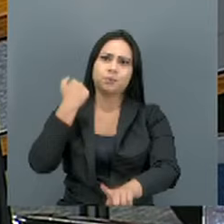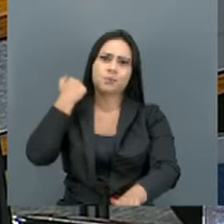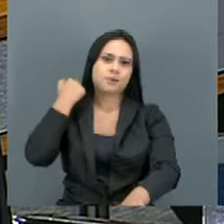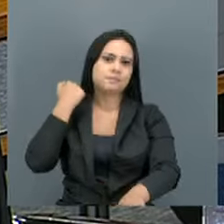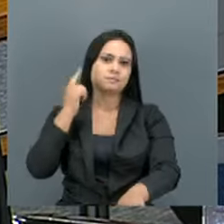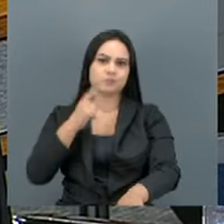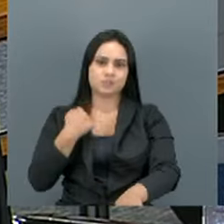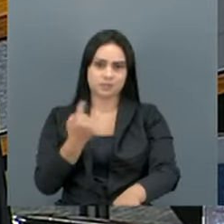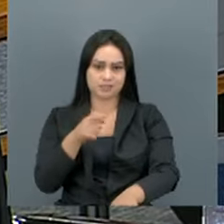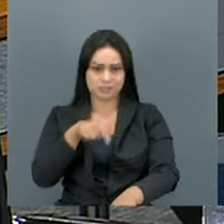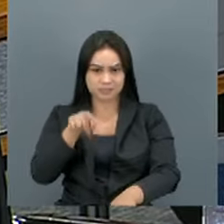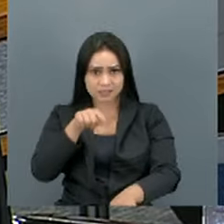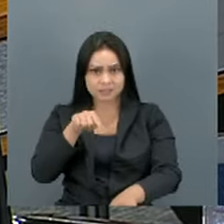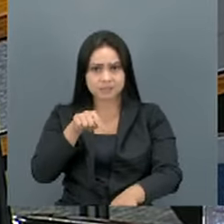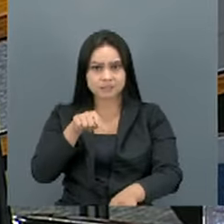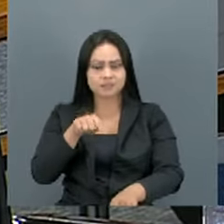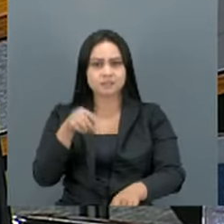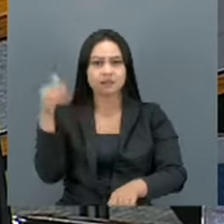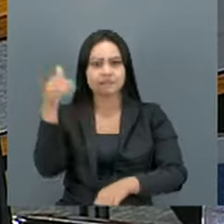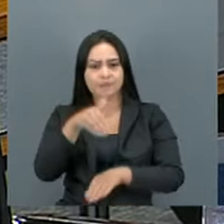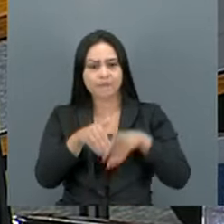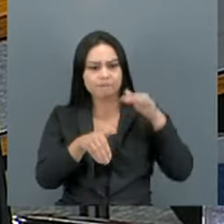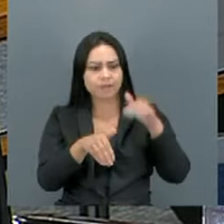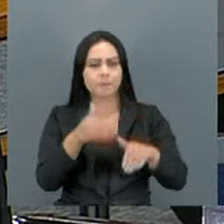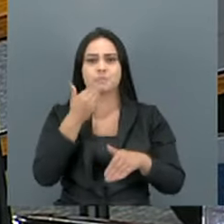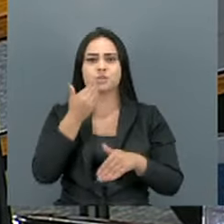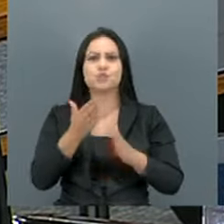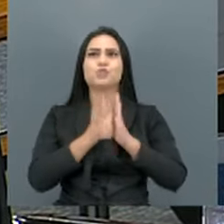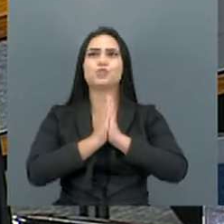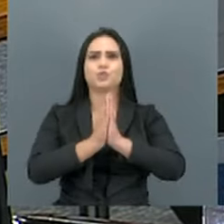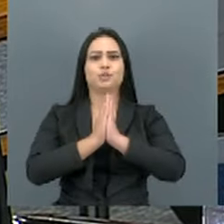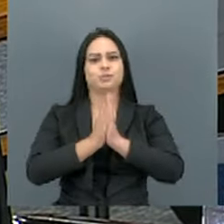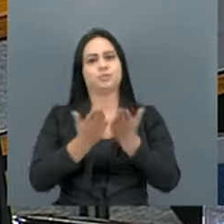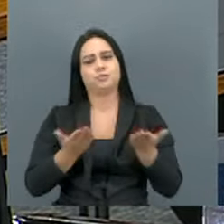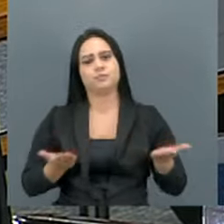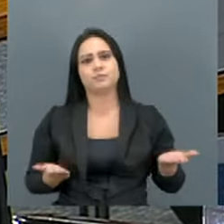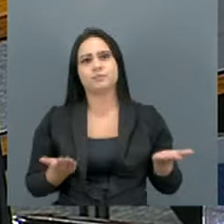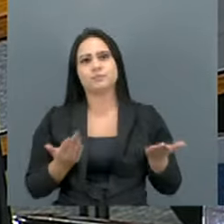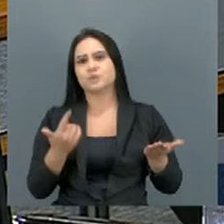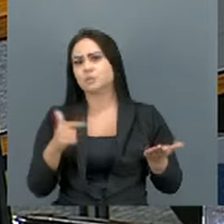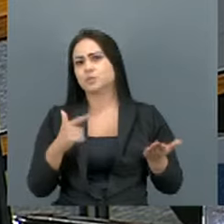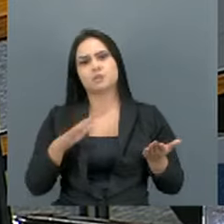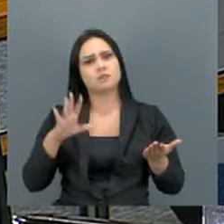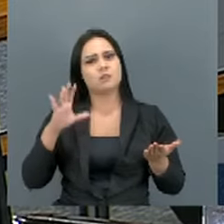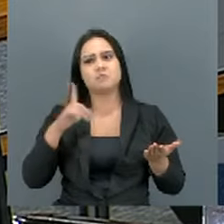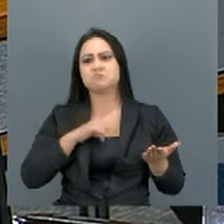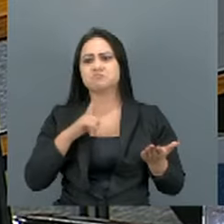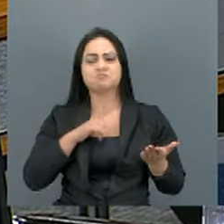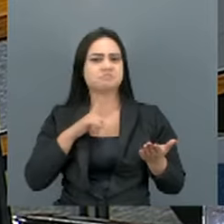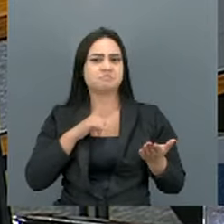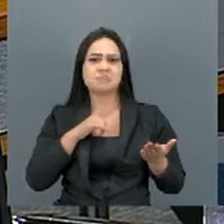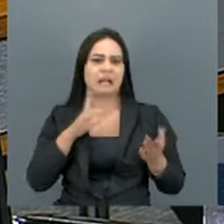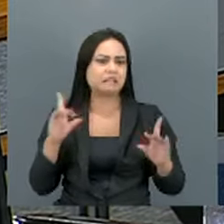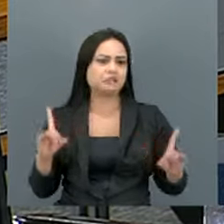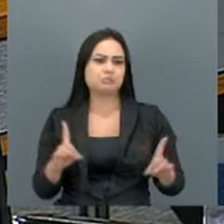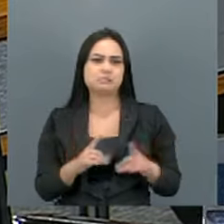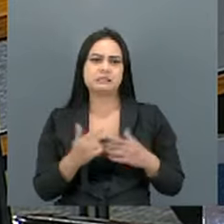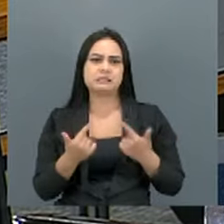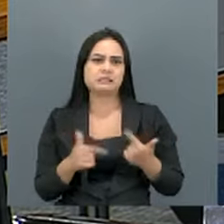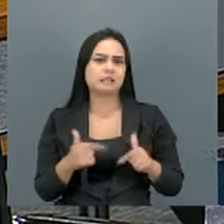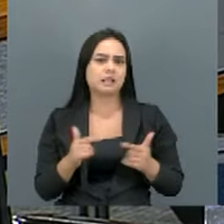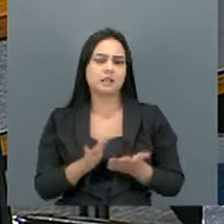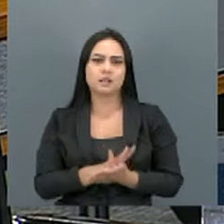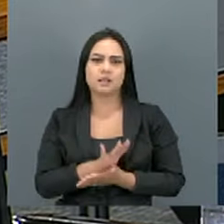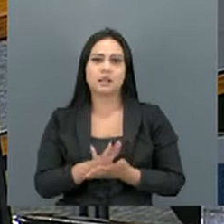vocês vêm clamando por isso e não são ouvidos. E o que às vezes